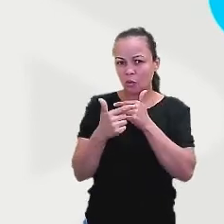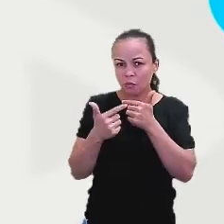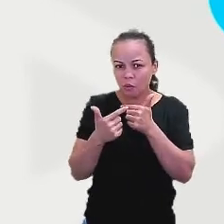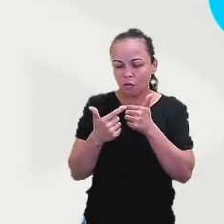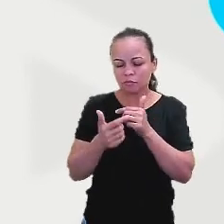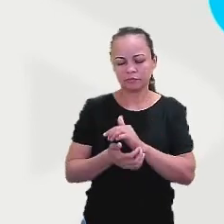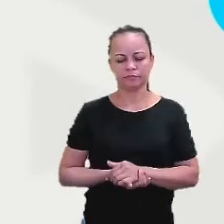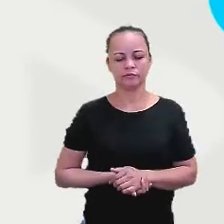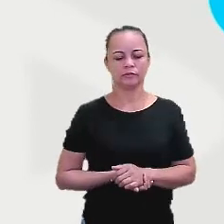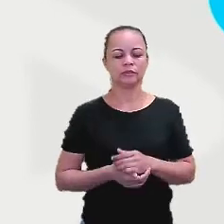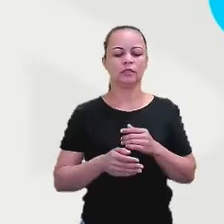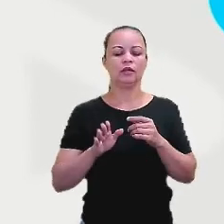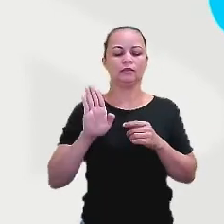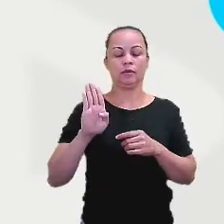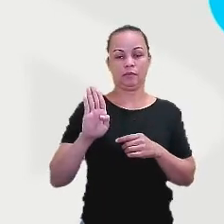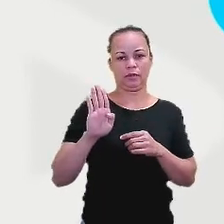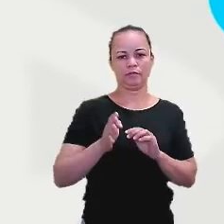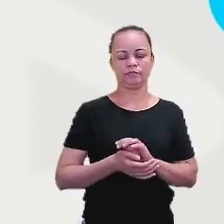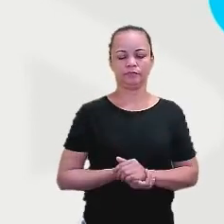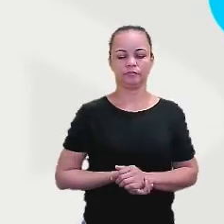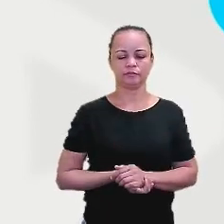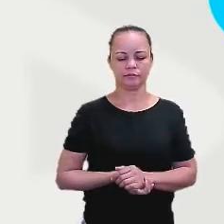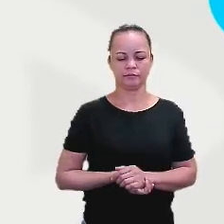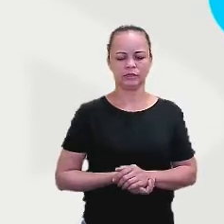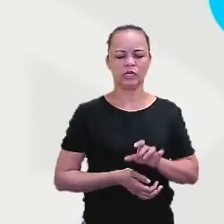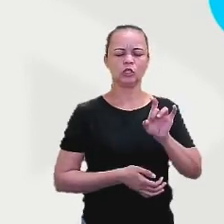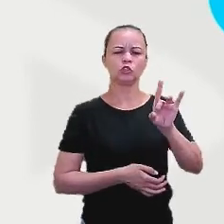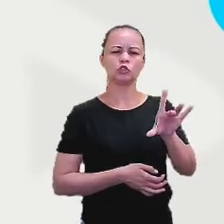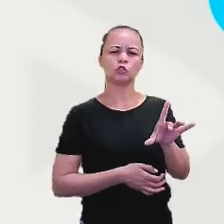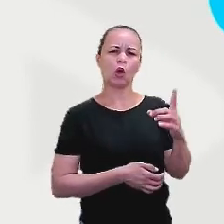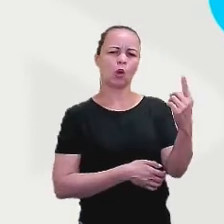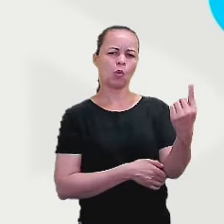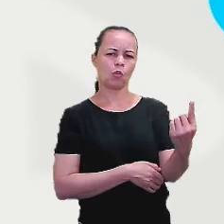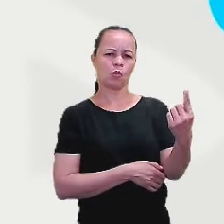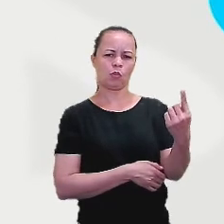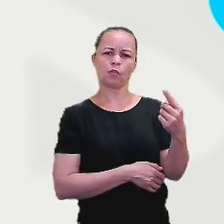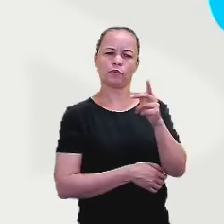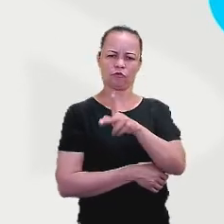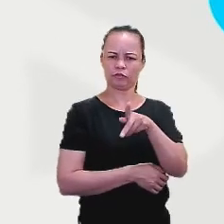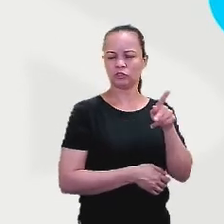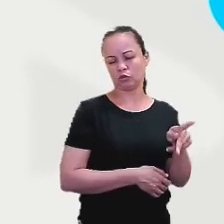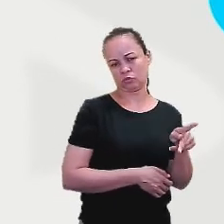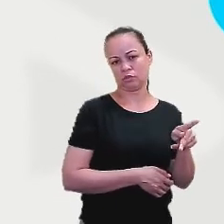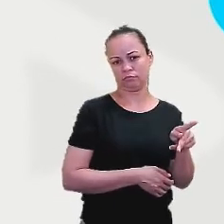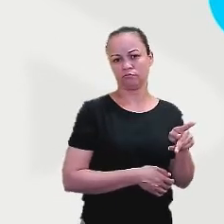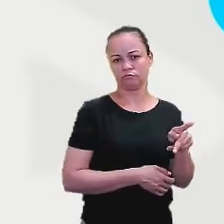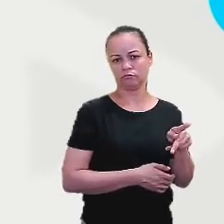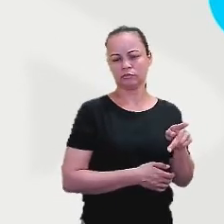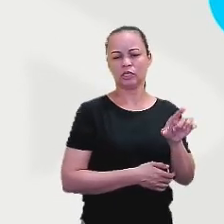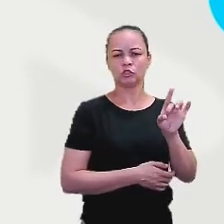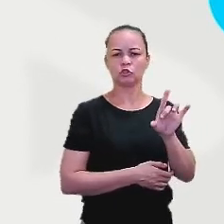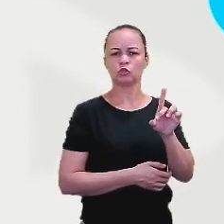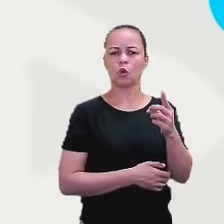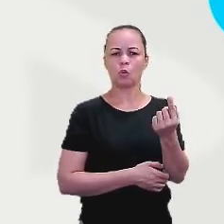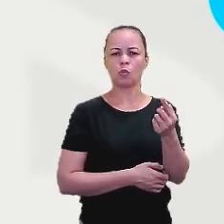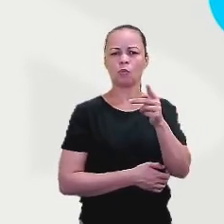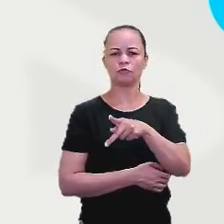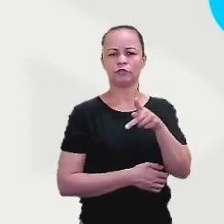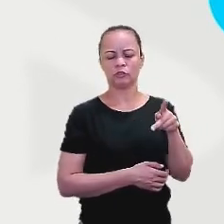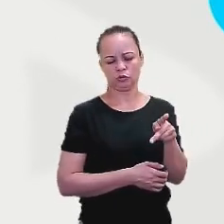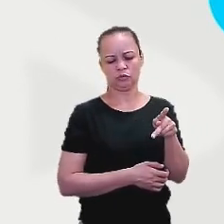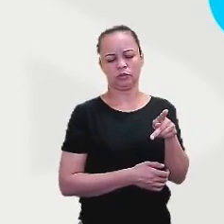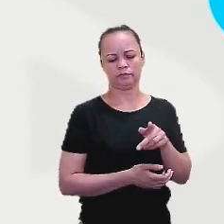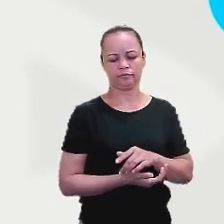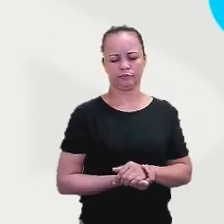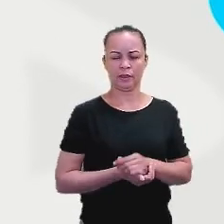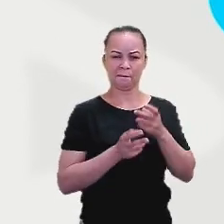Na letra B, tem uma resposta, né? Só um, professora, lá na linha 3. Quando ele diz só um, professora,